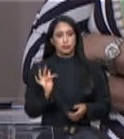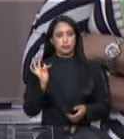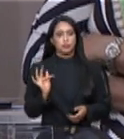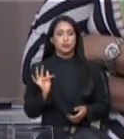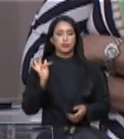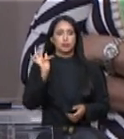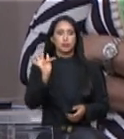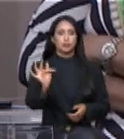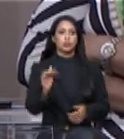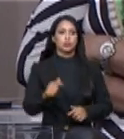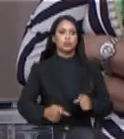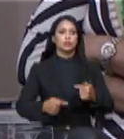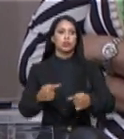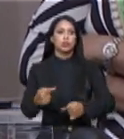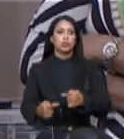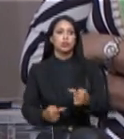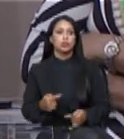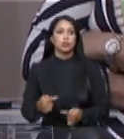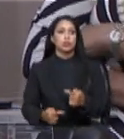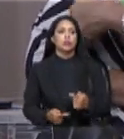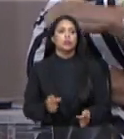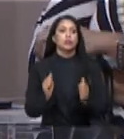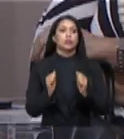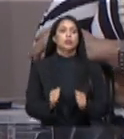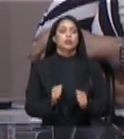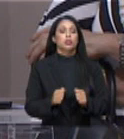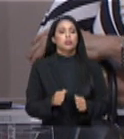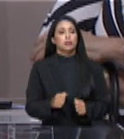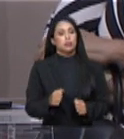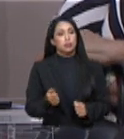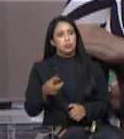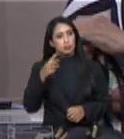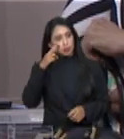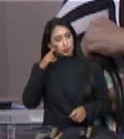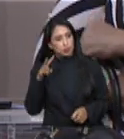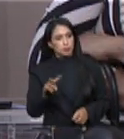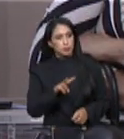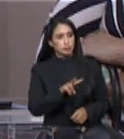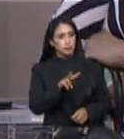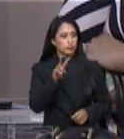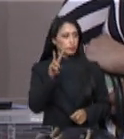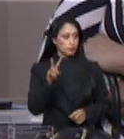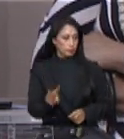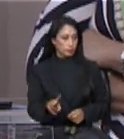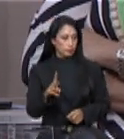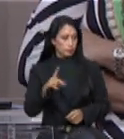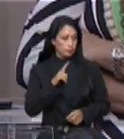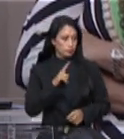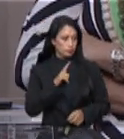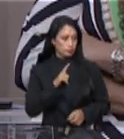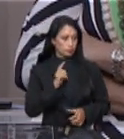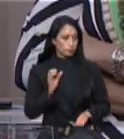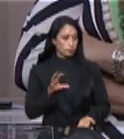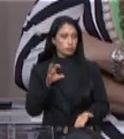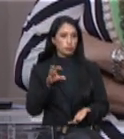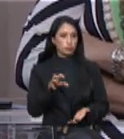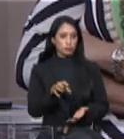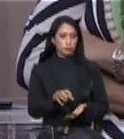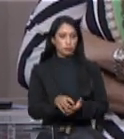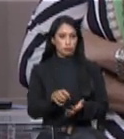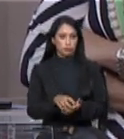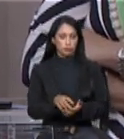futuras gerações poderão visualizar com seus próprios olhos que o Brasil contou com o seu órgão máximo do